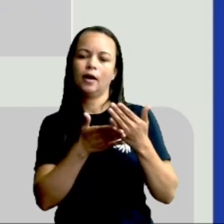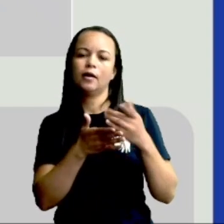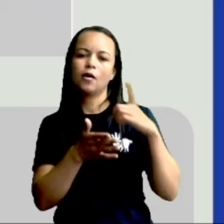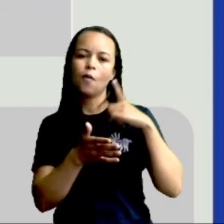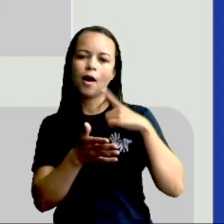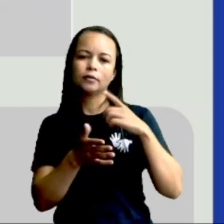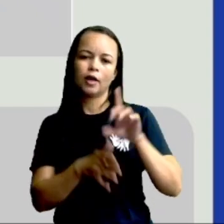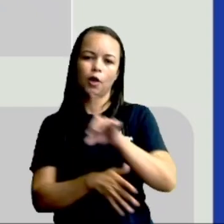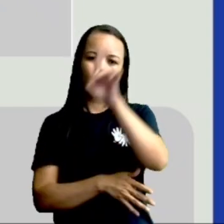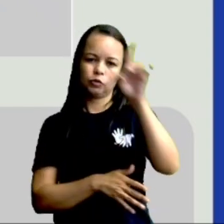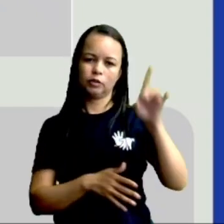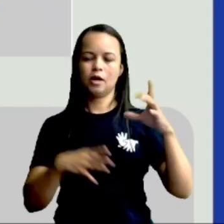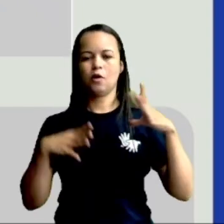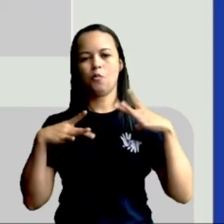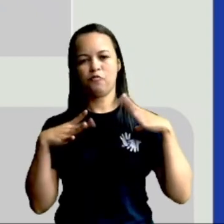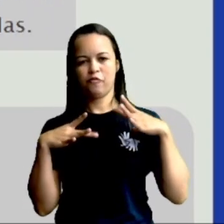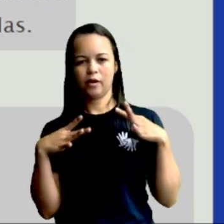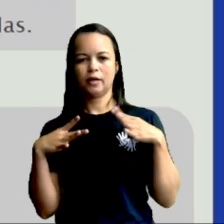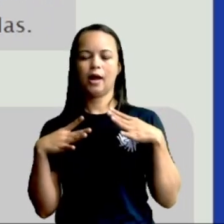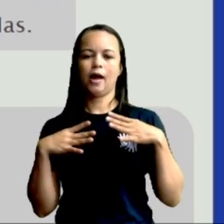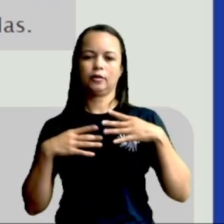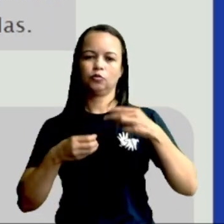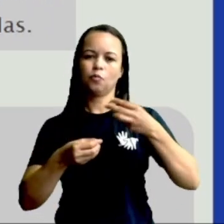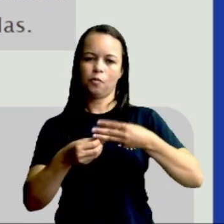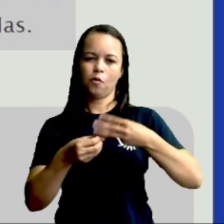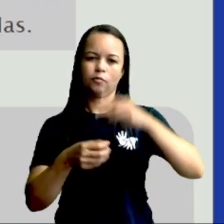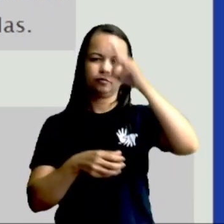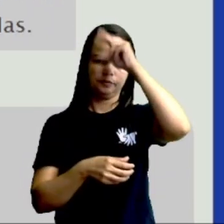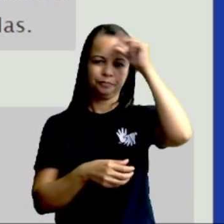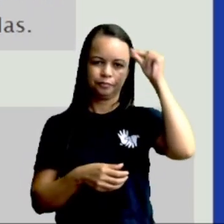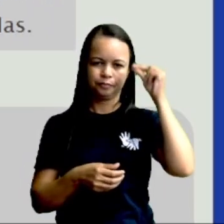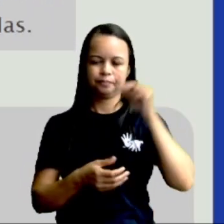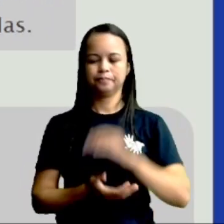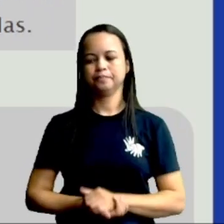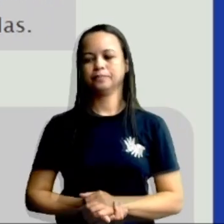esse dia como feriado municipal.